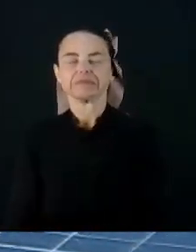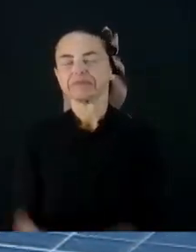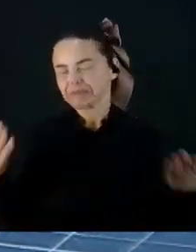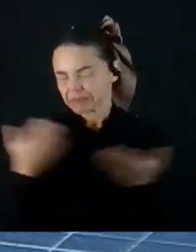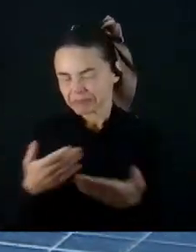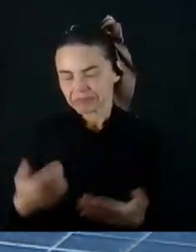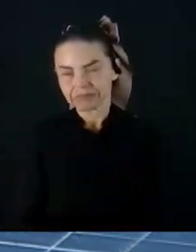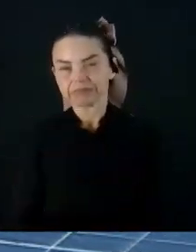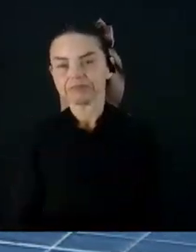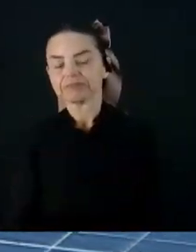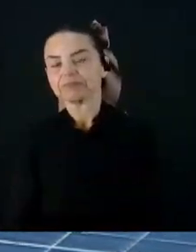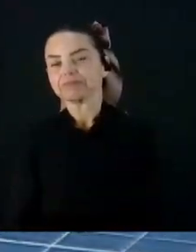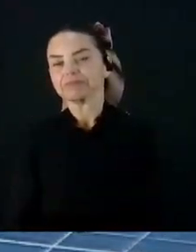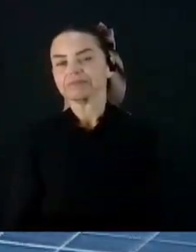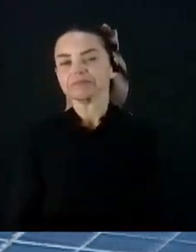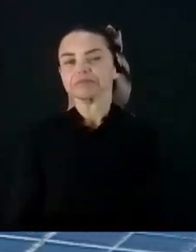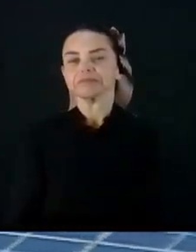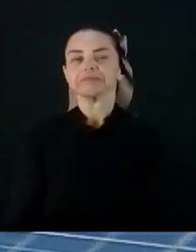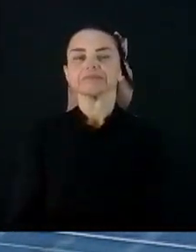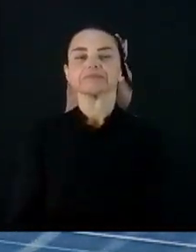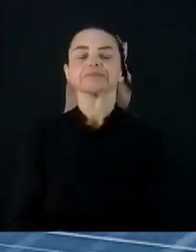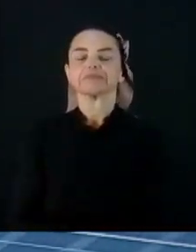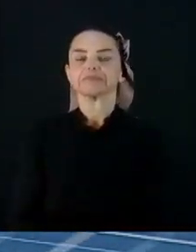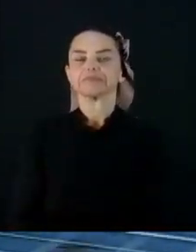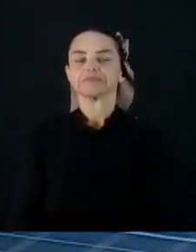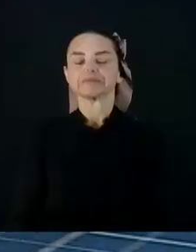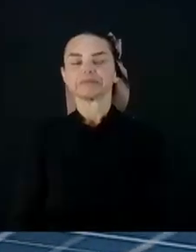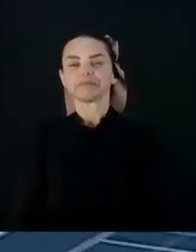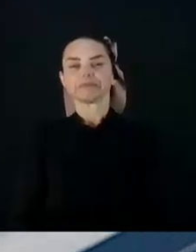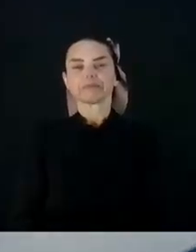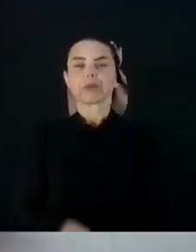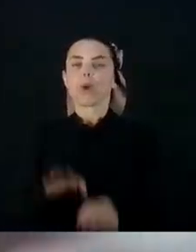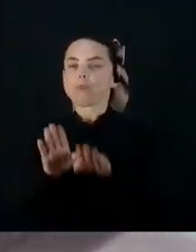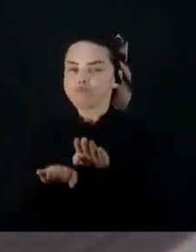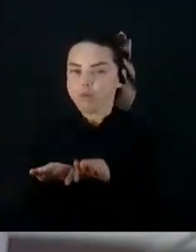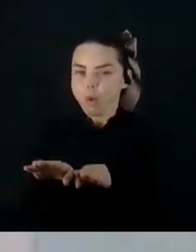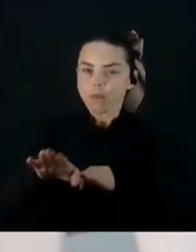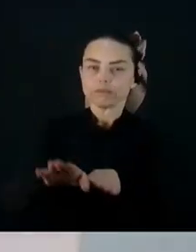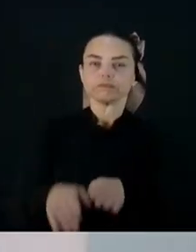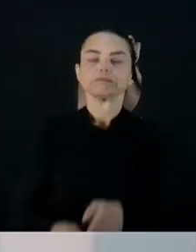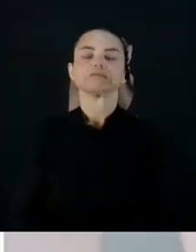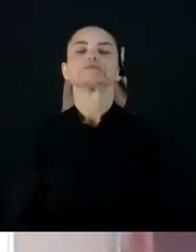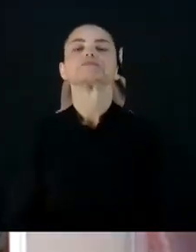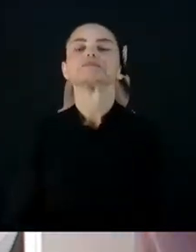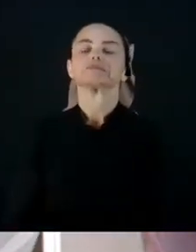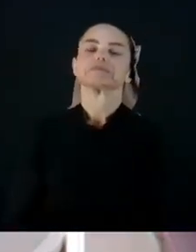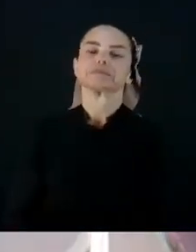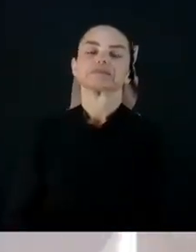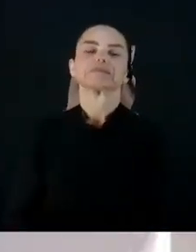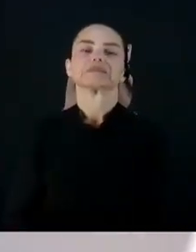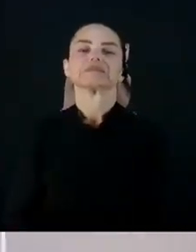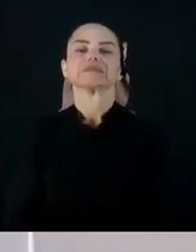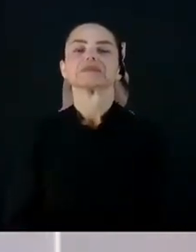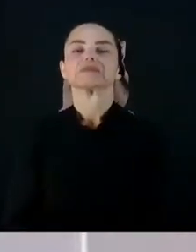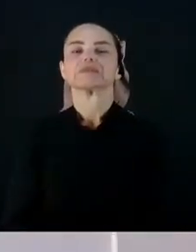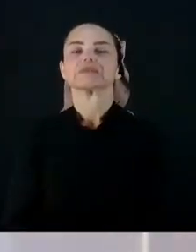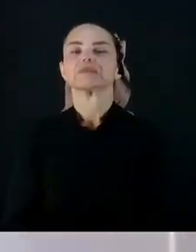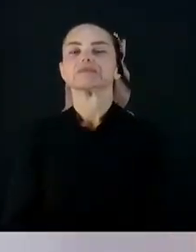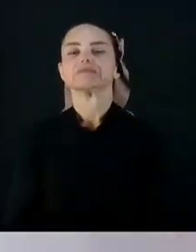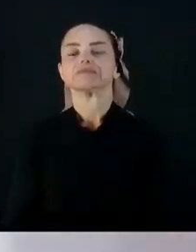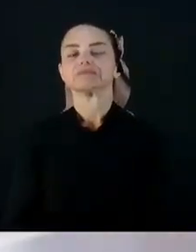uma costura aqui reta de pé de máquina. Agora é aquele momento que a gente desce o calcador na lateral do